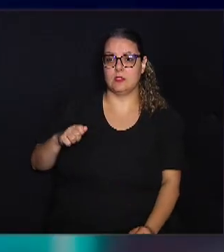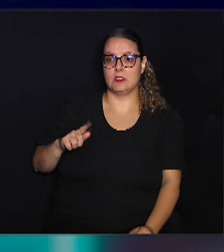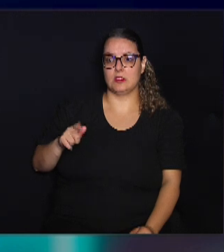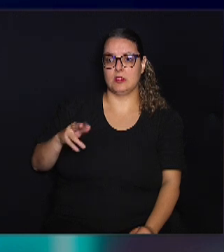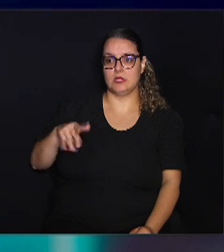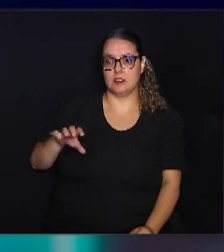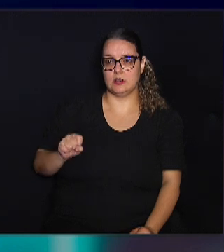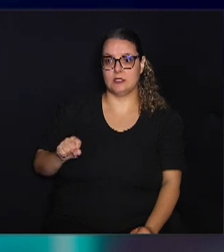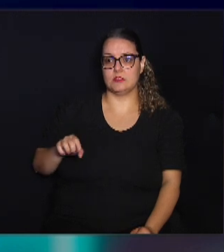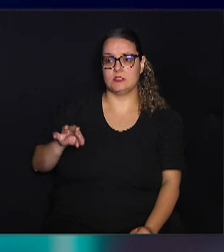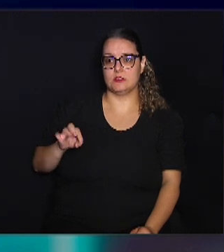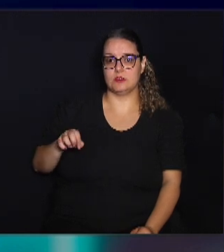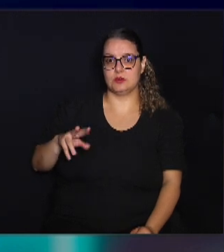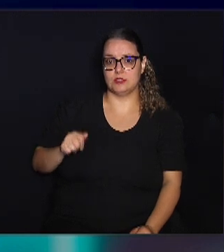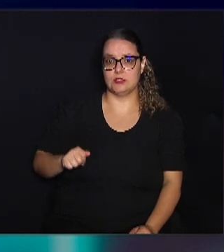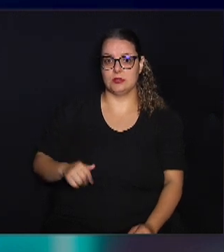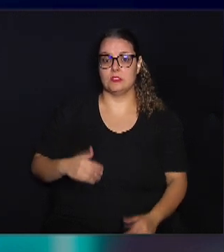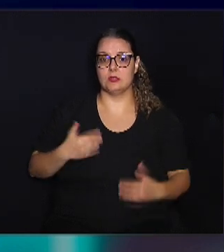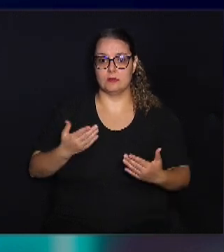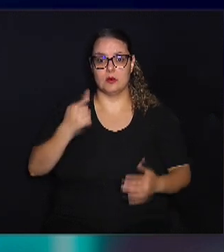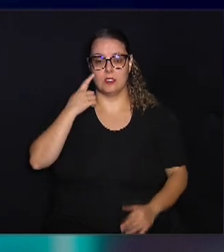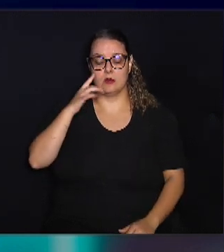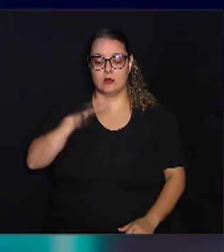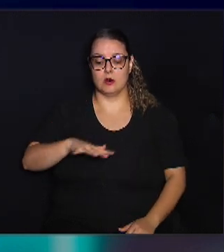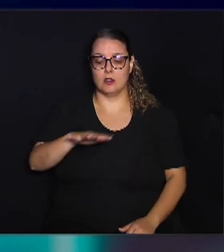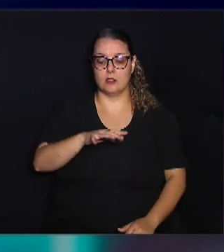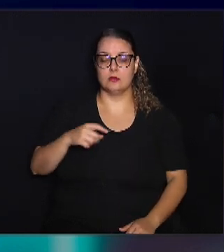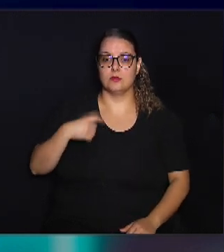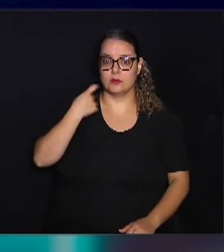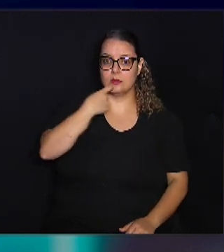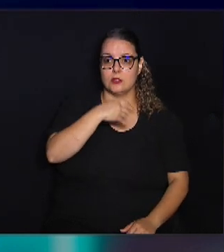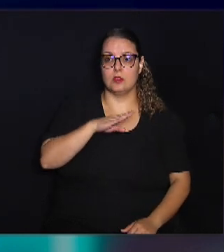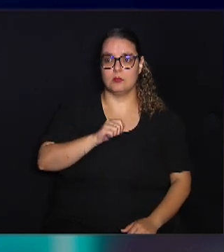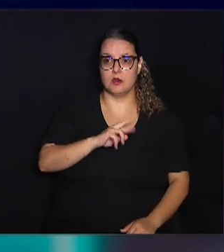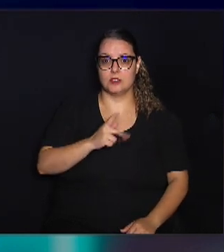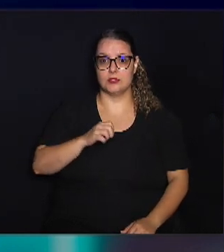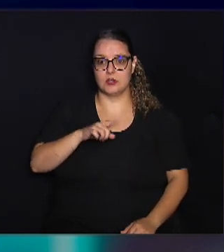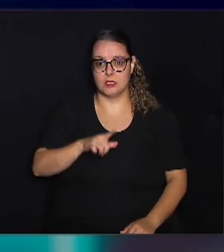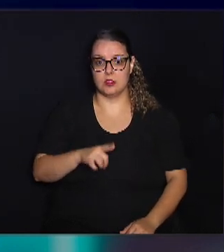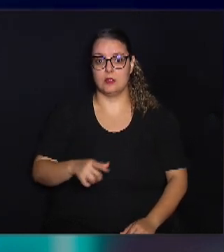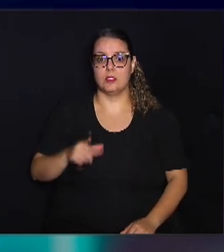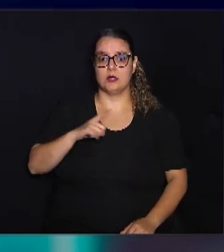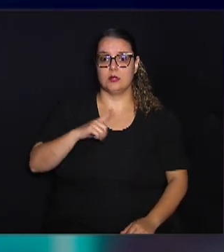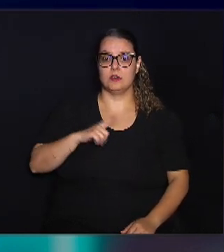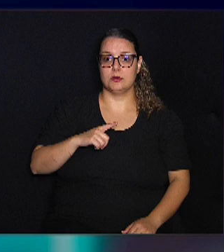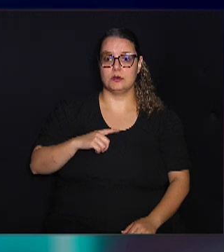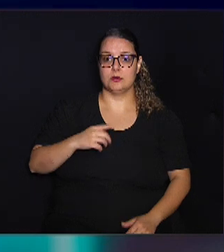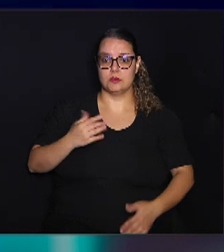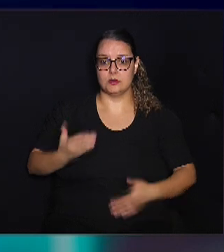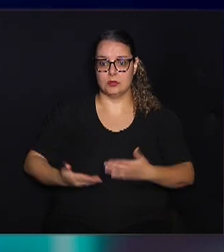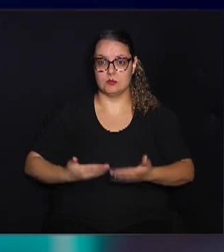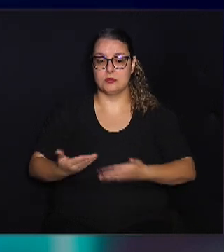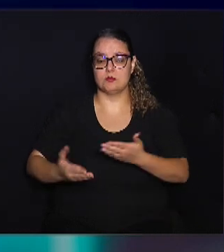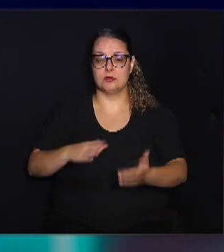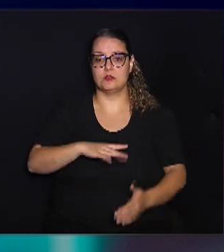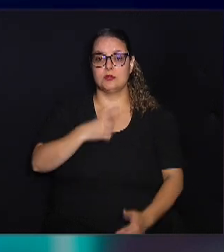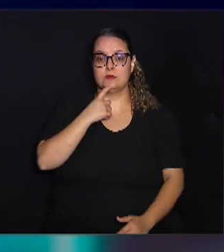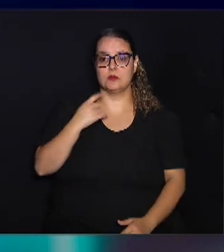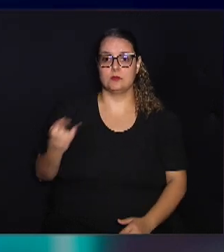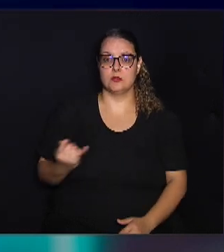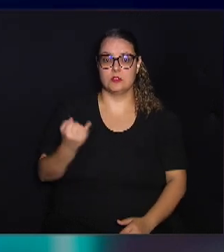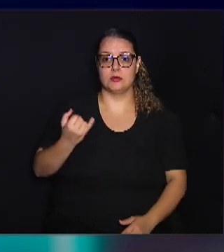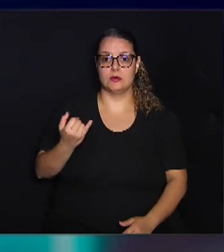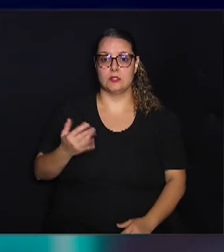a entidades relacionadas à área odontológica e bacharéis em odontologia, que tenham prestado em Campinas relevantes serviços na